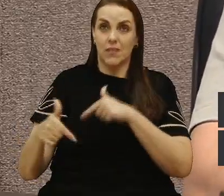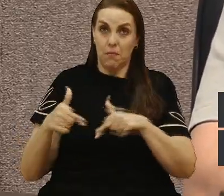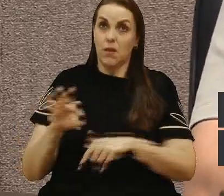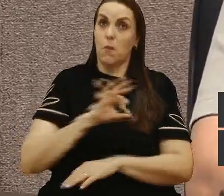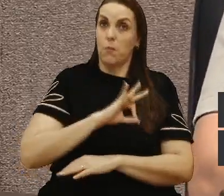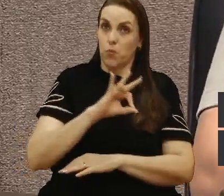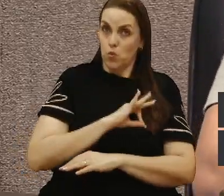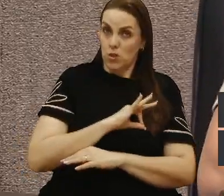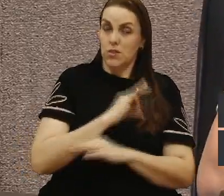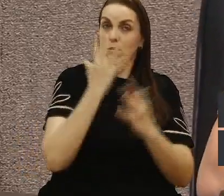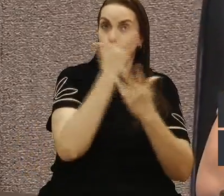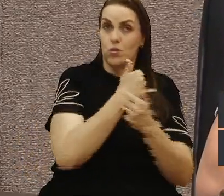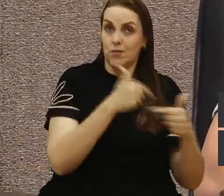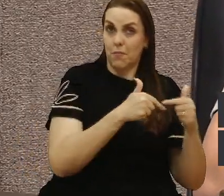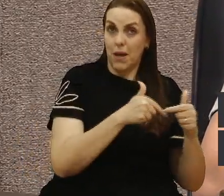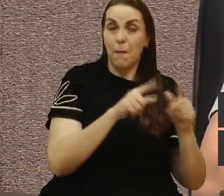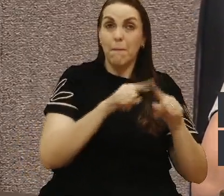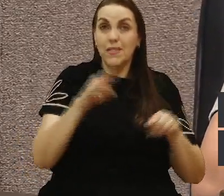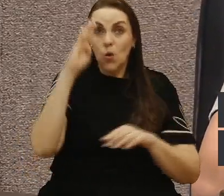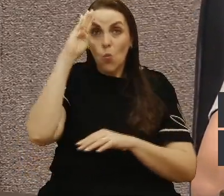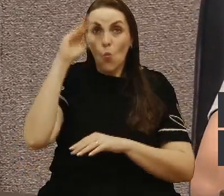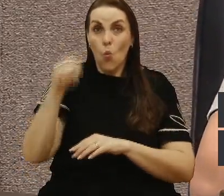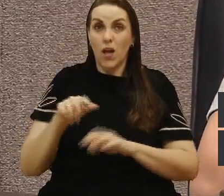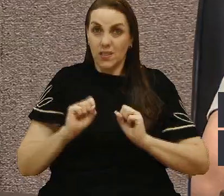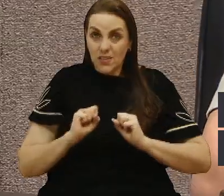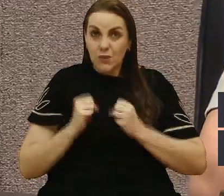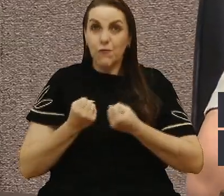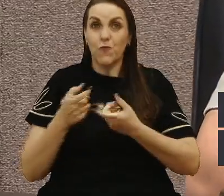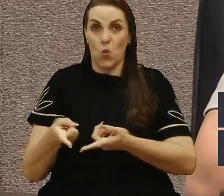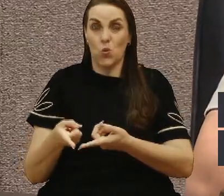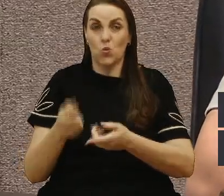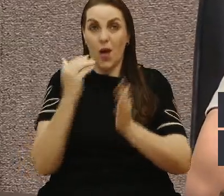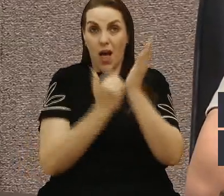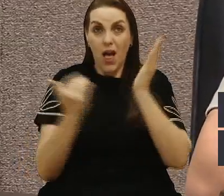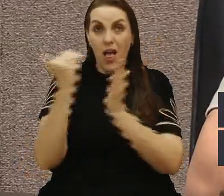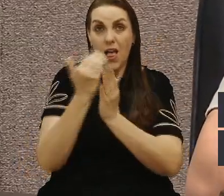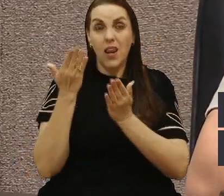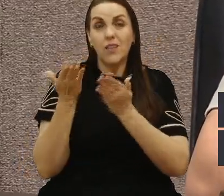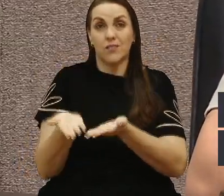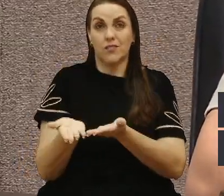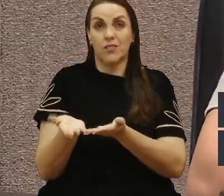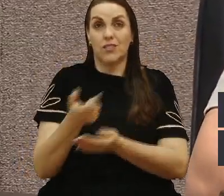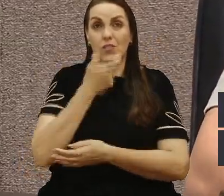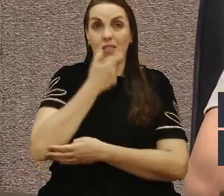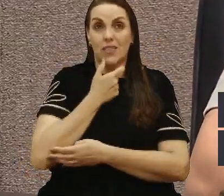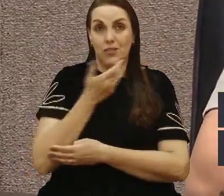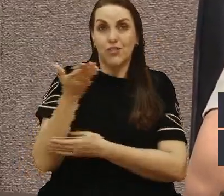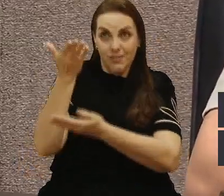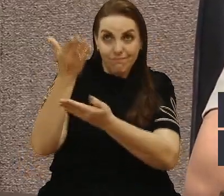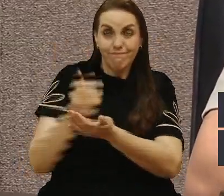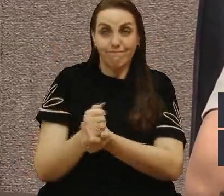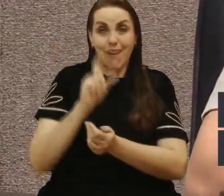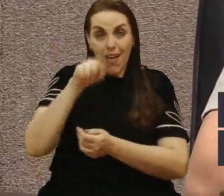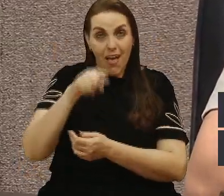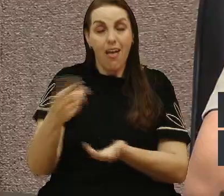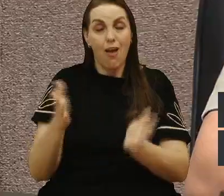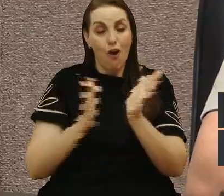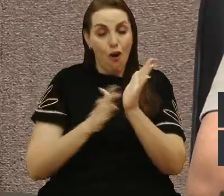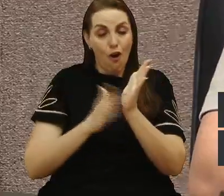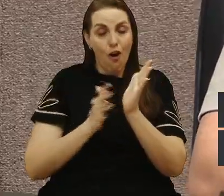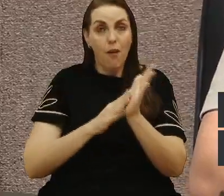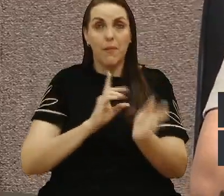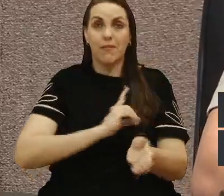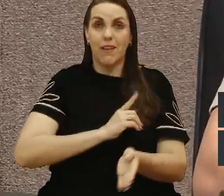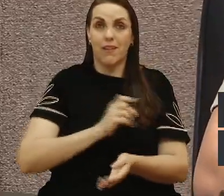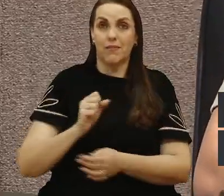esse belo trabalho, mas a Guarda Municipal se empenhando. Então, além disso, vereador Cristiano Becker, desta cobrança que nós fizemos ao delegado Paulo, nós